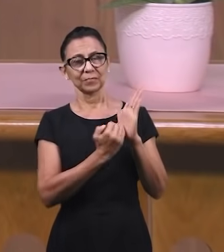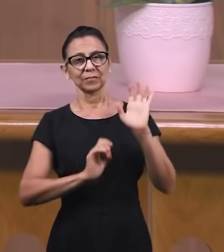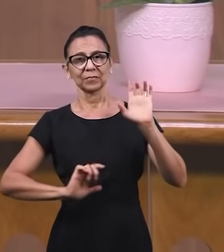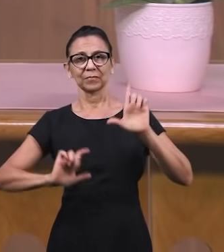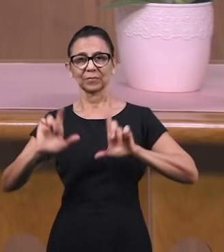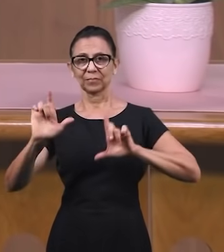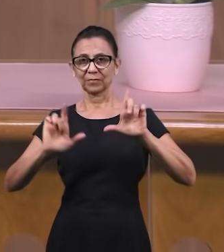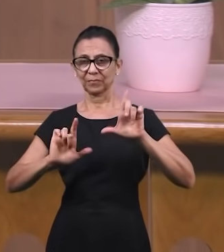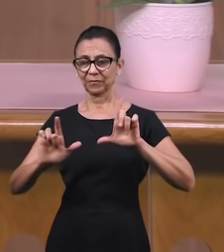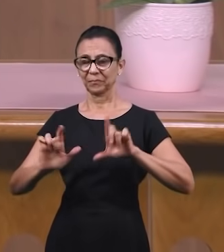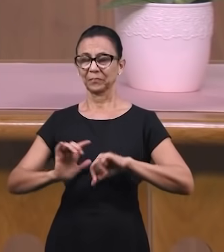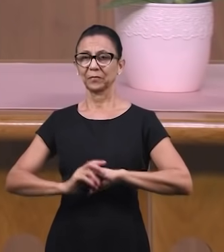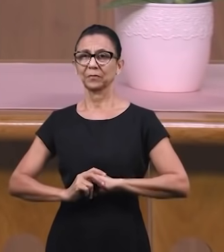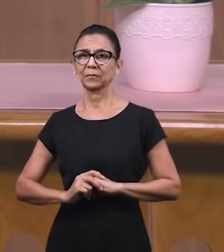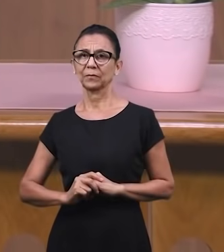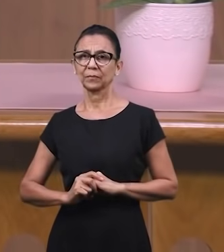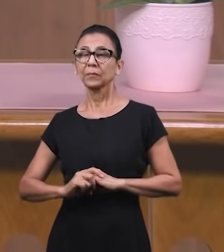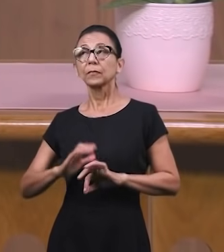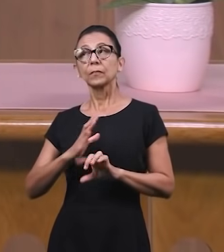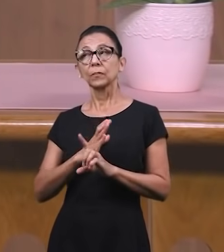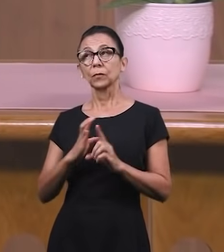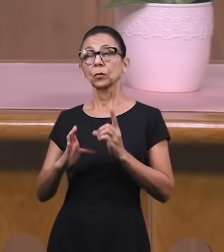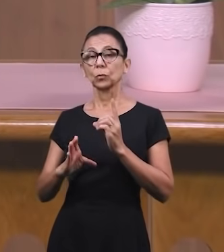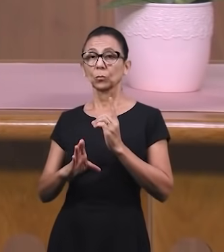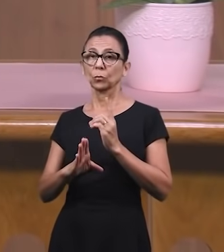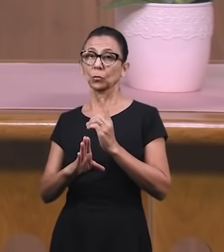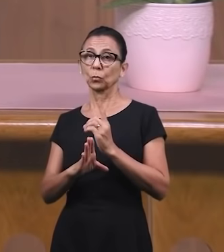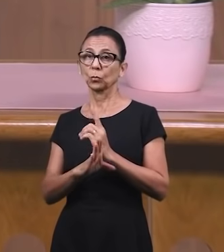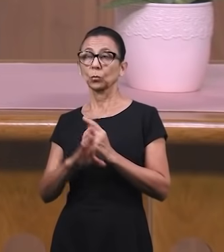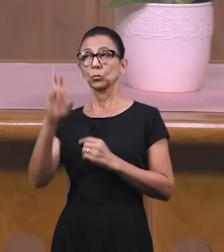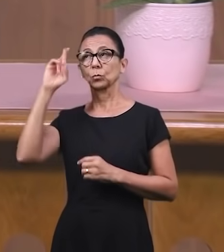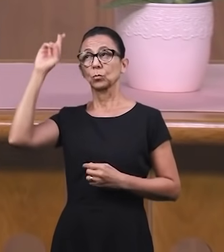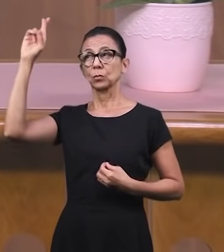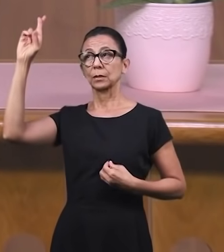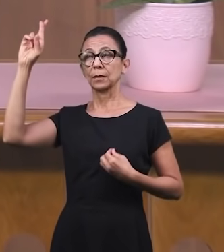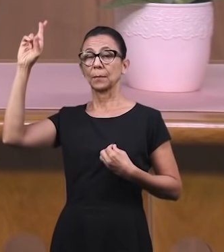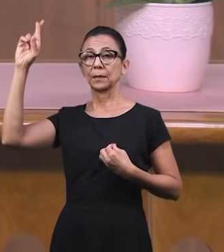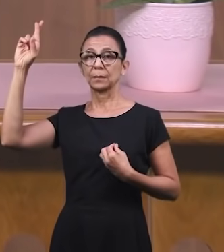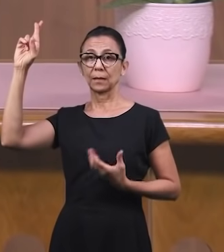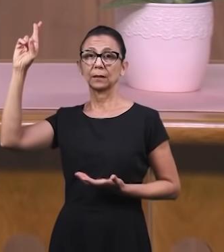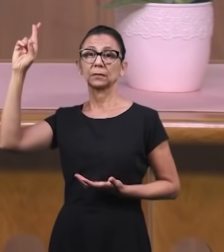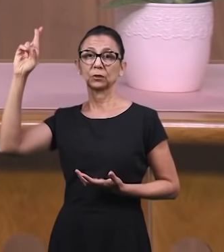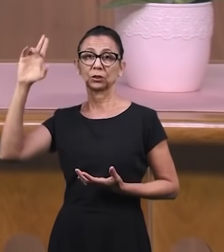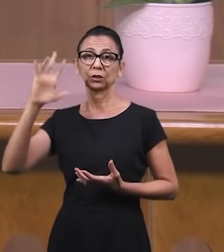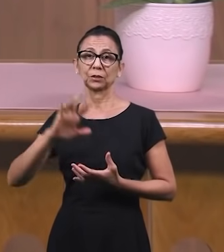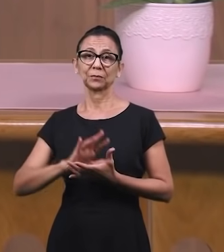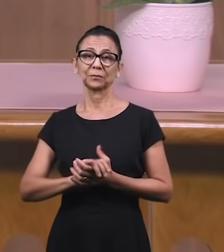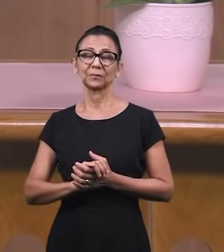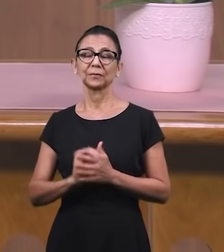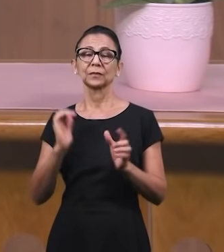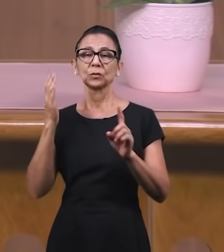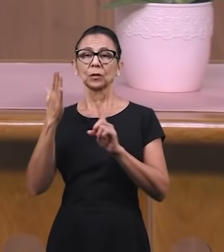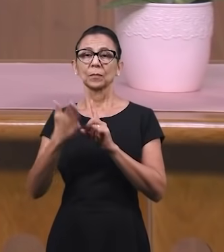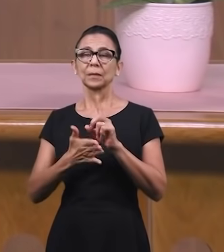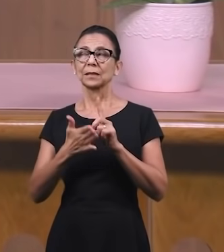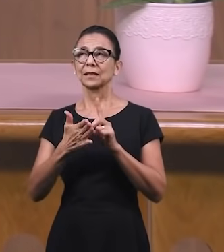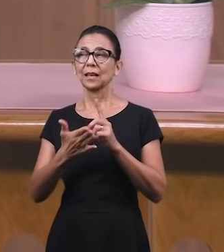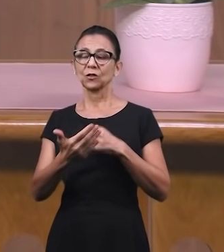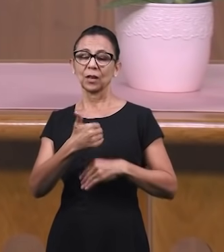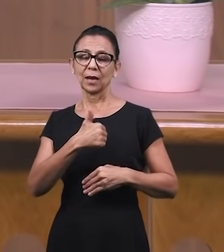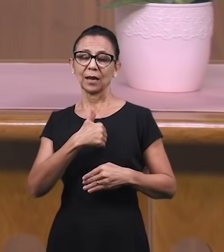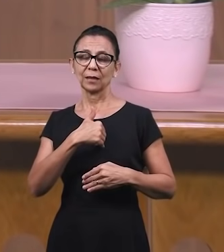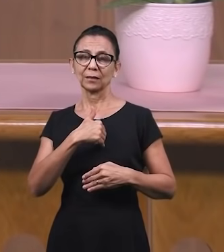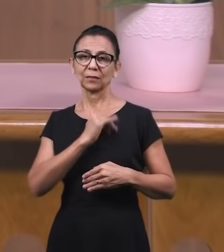culto Tu estás falando, no culto Tu te revelas, no culto, Senhor, a Tua palavra enche de